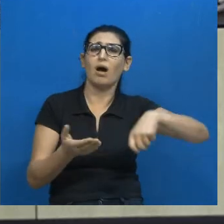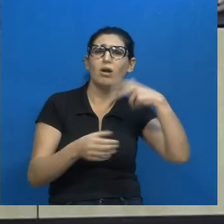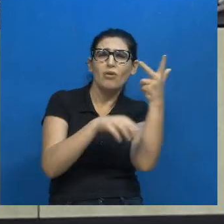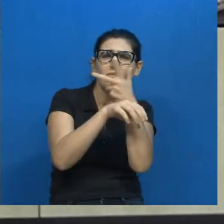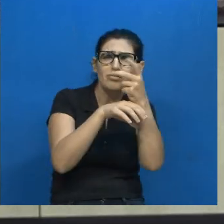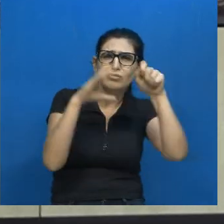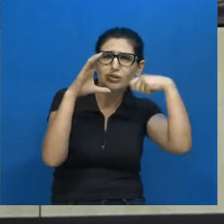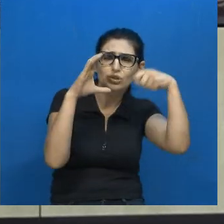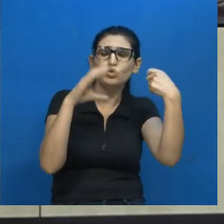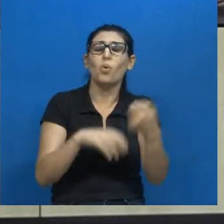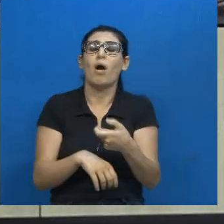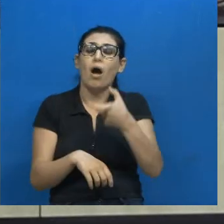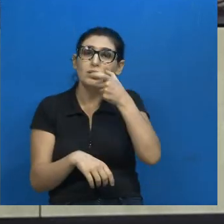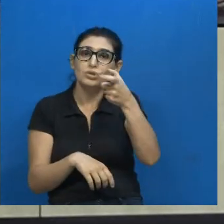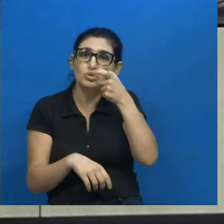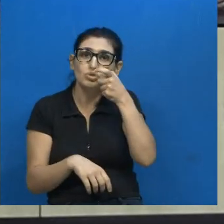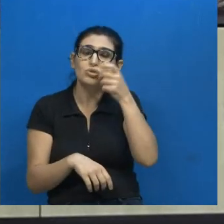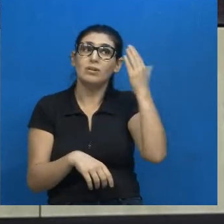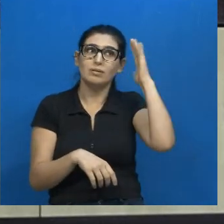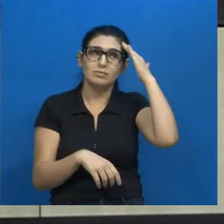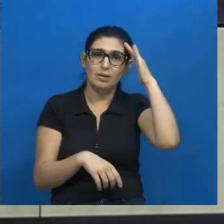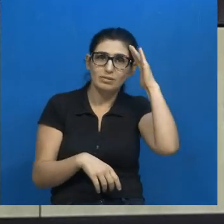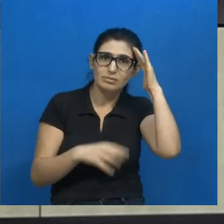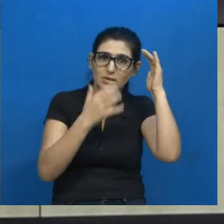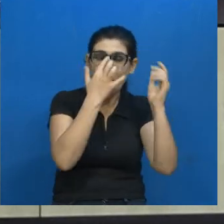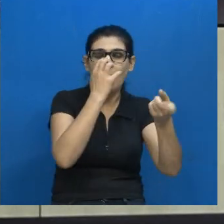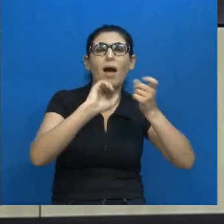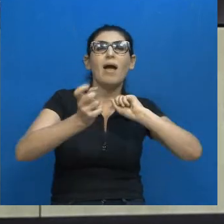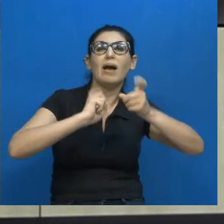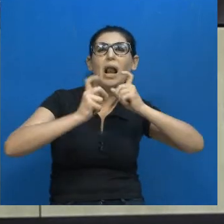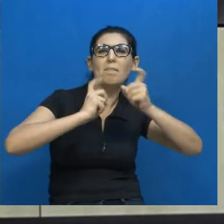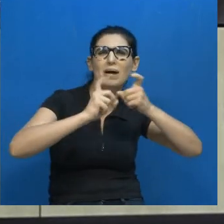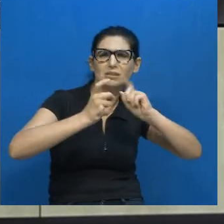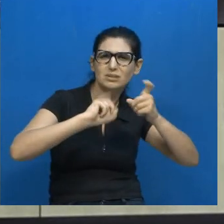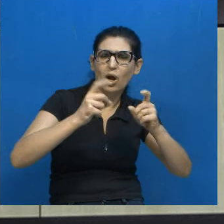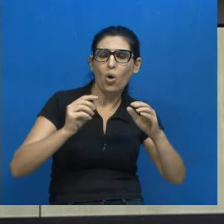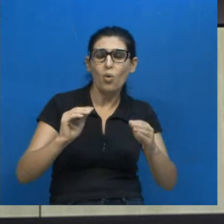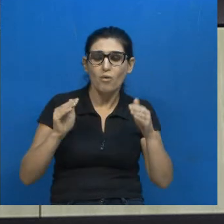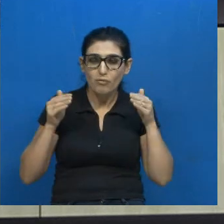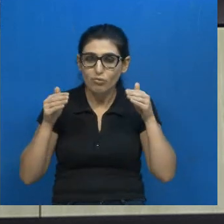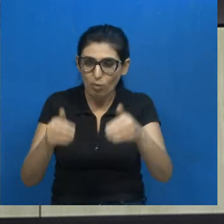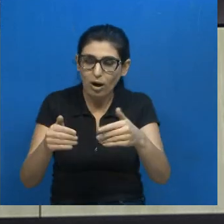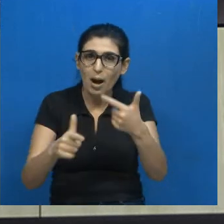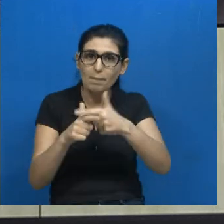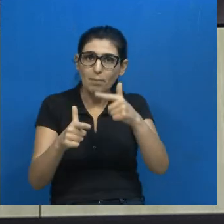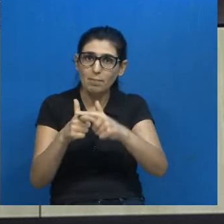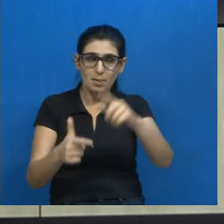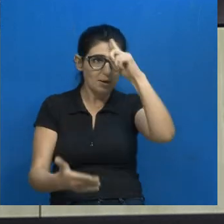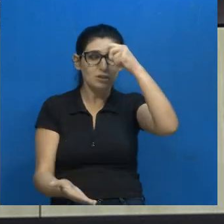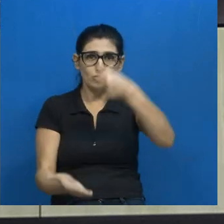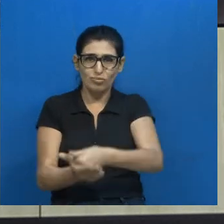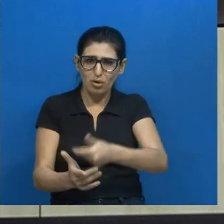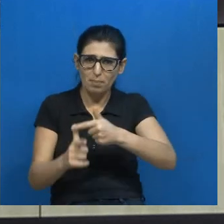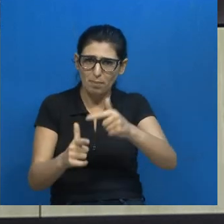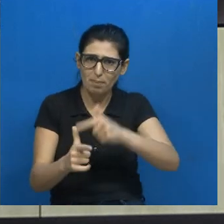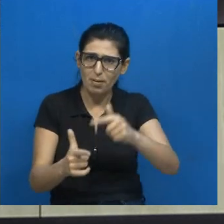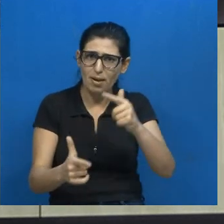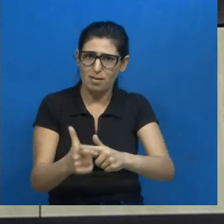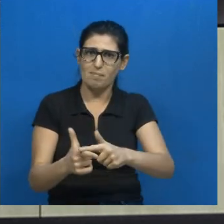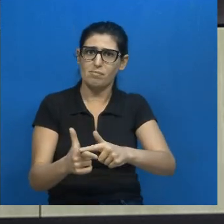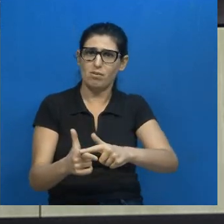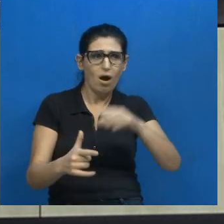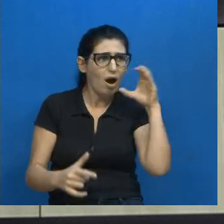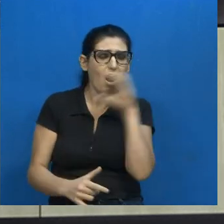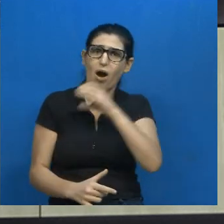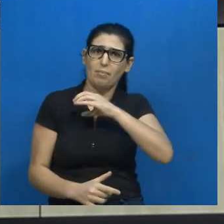gente vai assistir, vai entender as reivindicações, só que a gente precisa focar nesse problema para resolver e encontrar a solução.